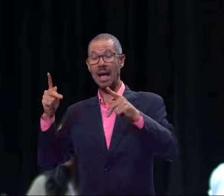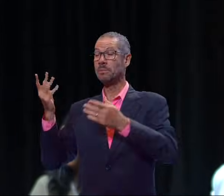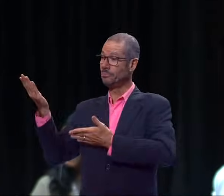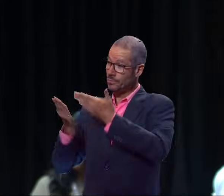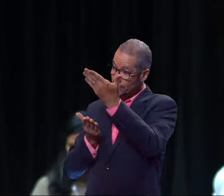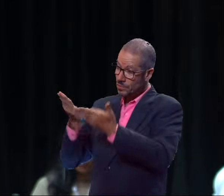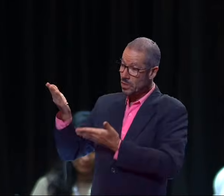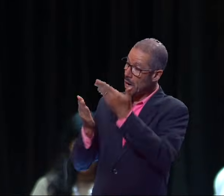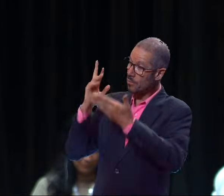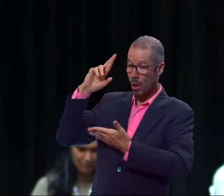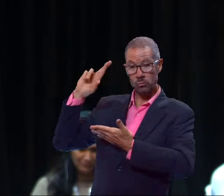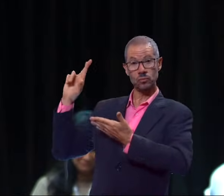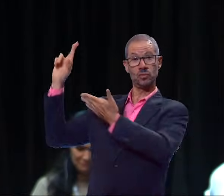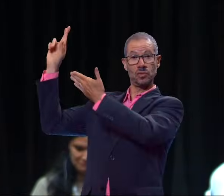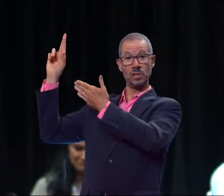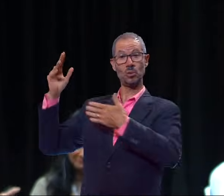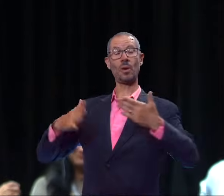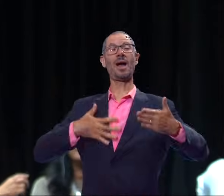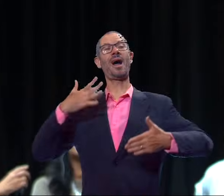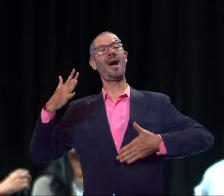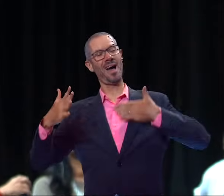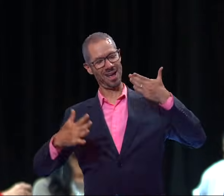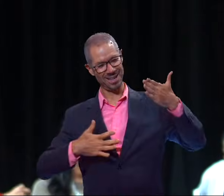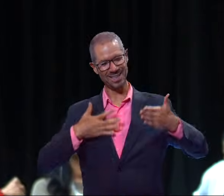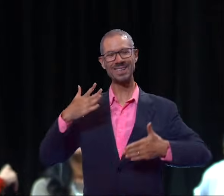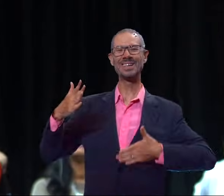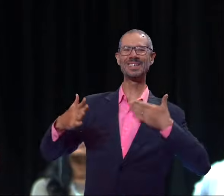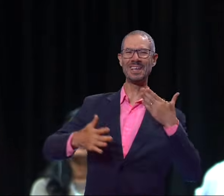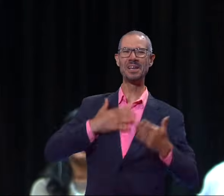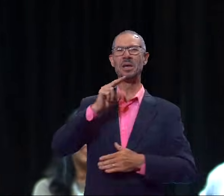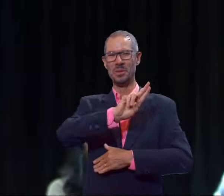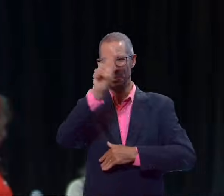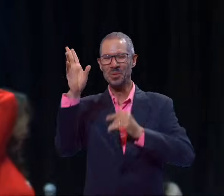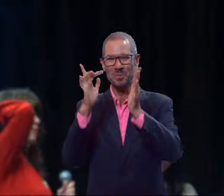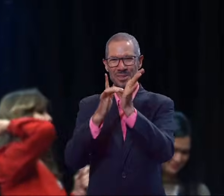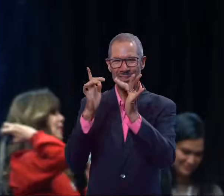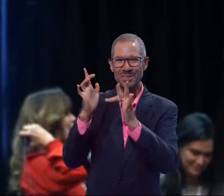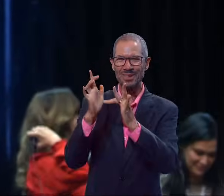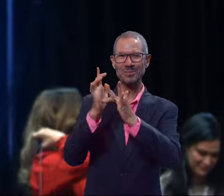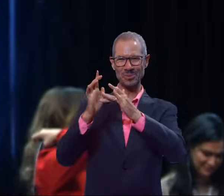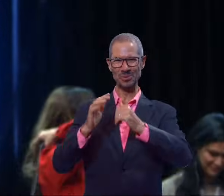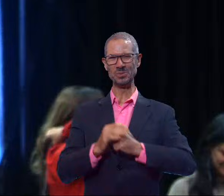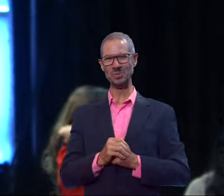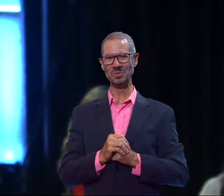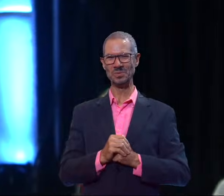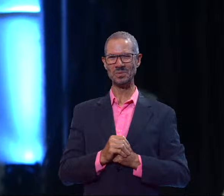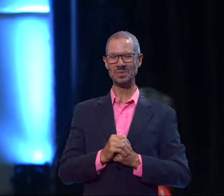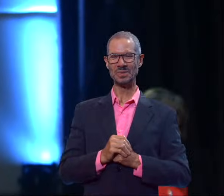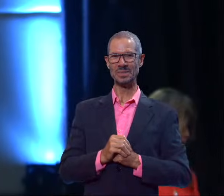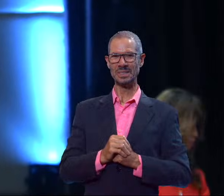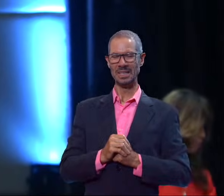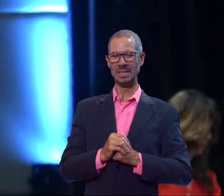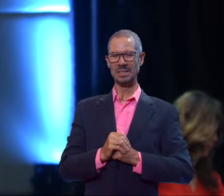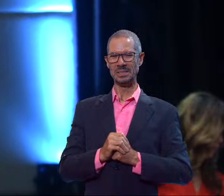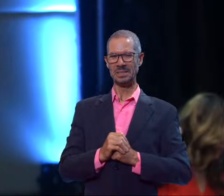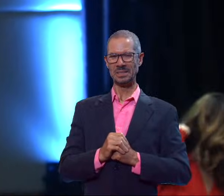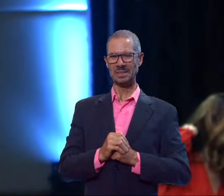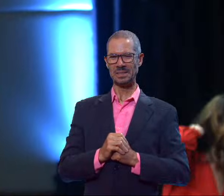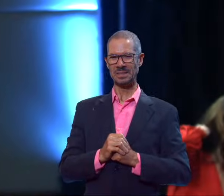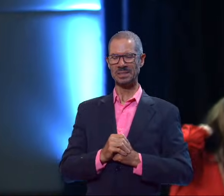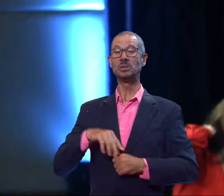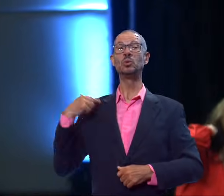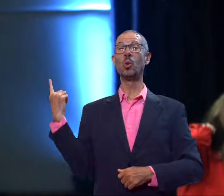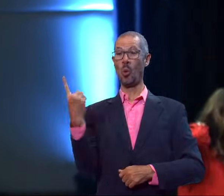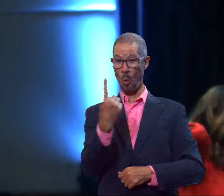servir ao Senhor com alegria. Em nome de Jesus, nessa casa